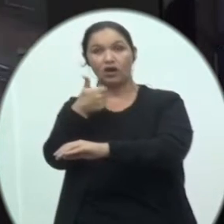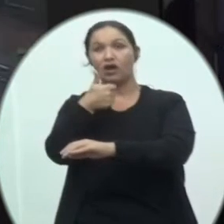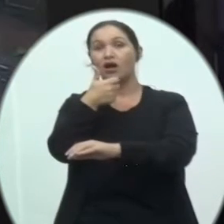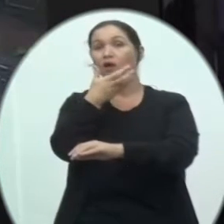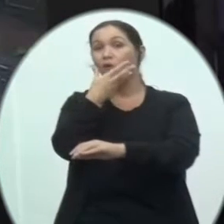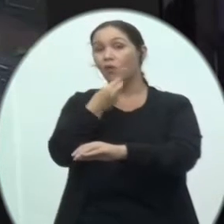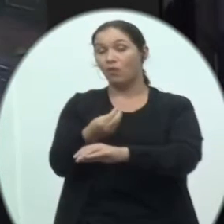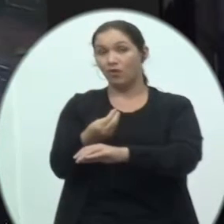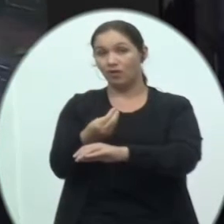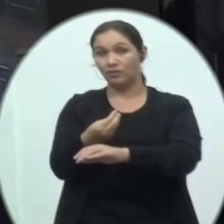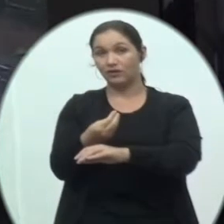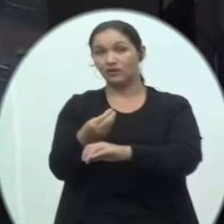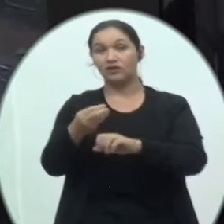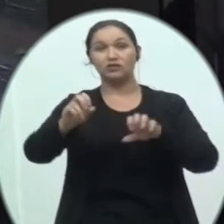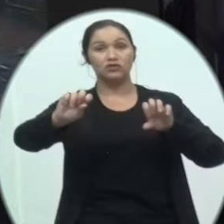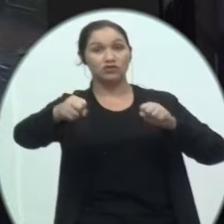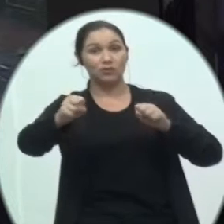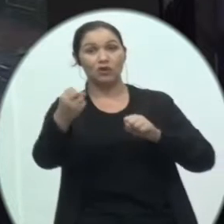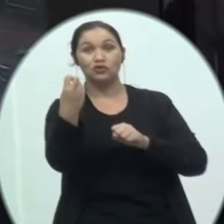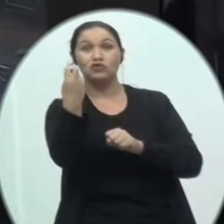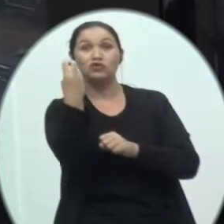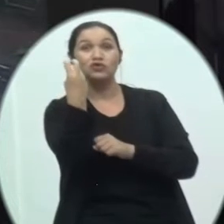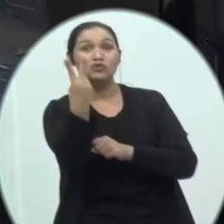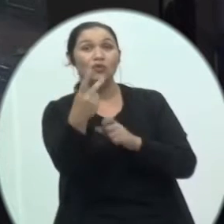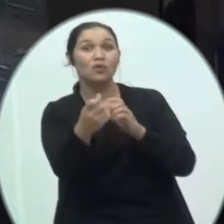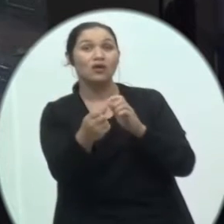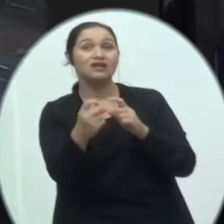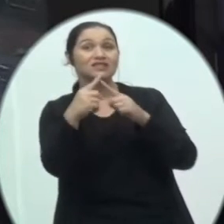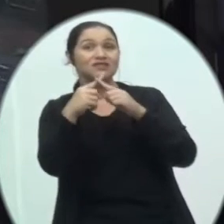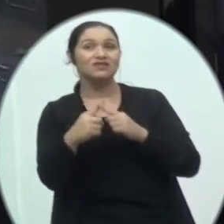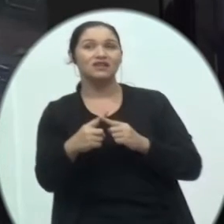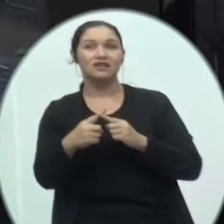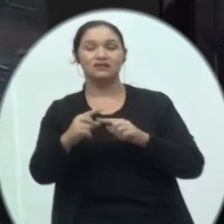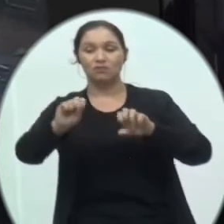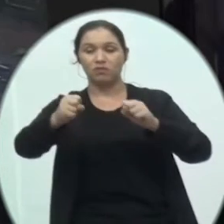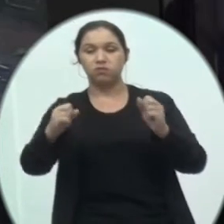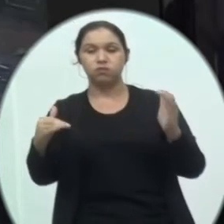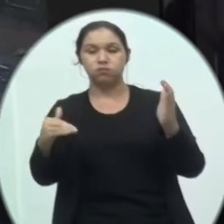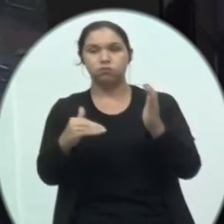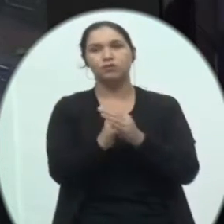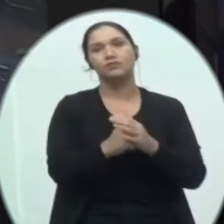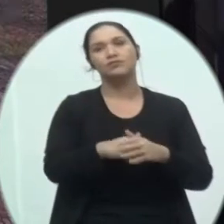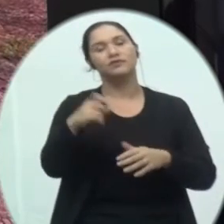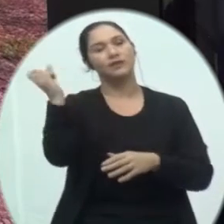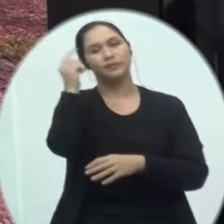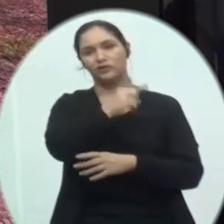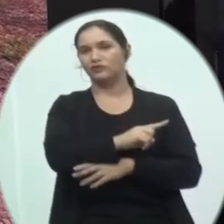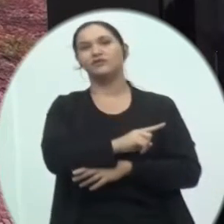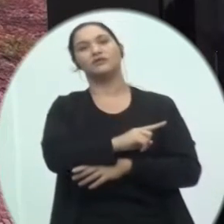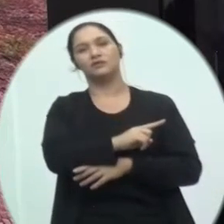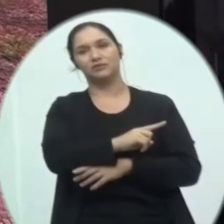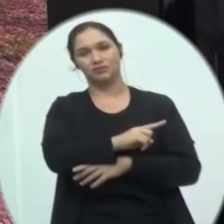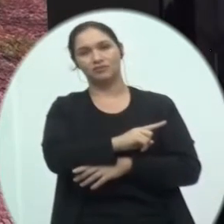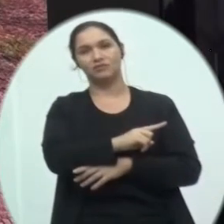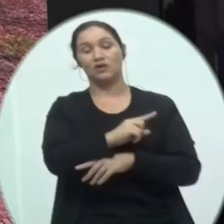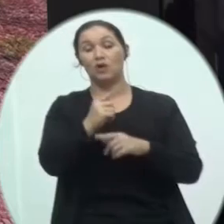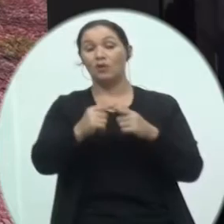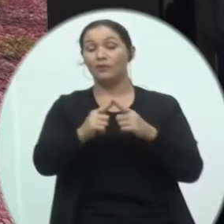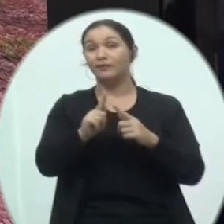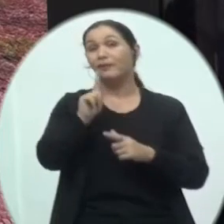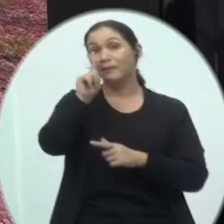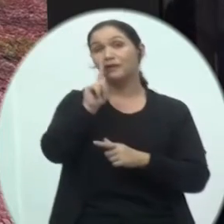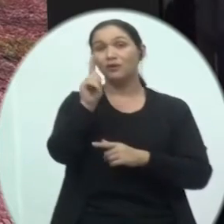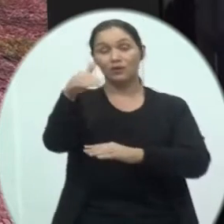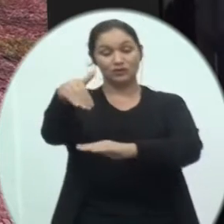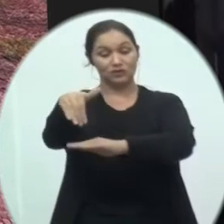ali, ele tem uma moto, e para sair para trabalhar e voltar para casa, essa situação, isso é um sabão, a